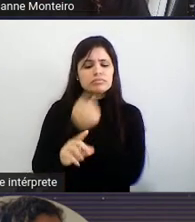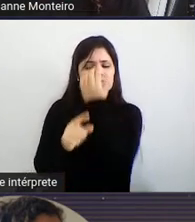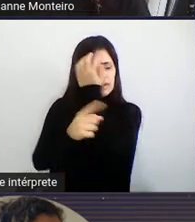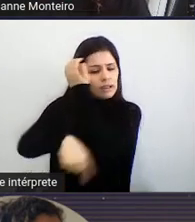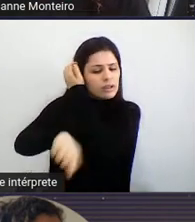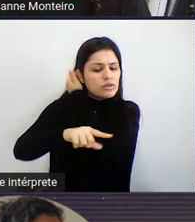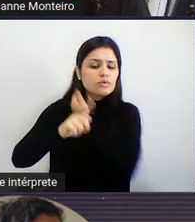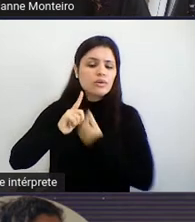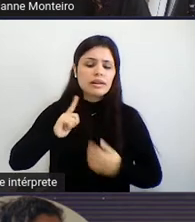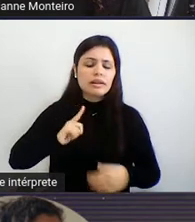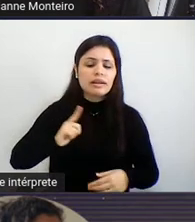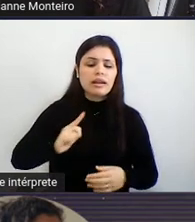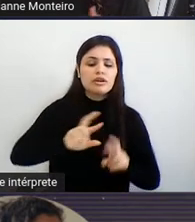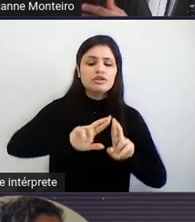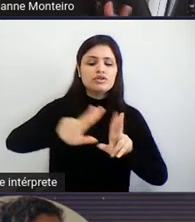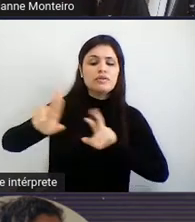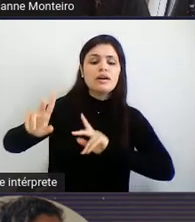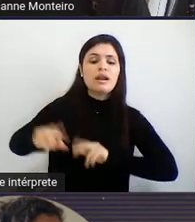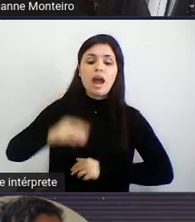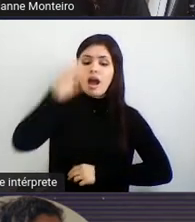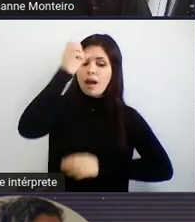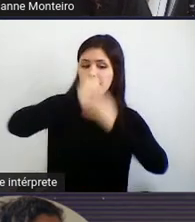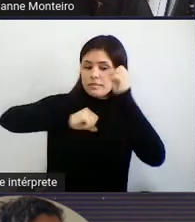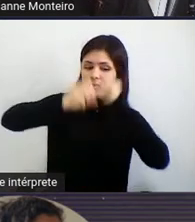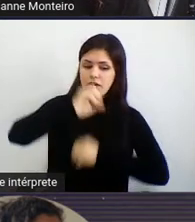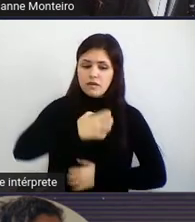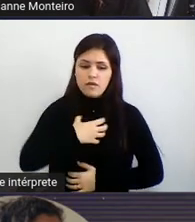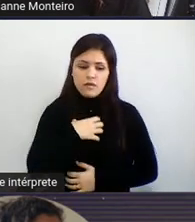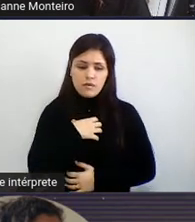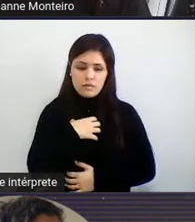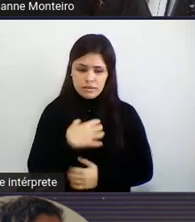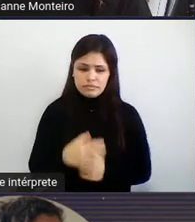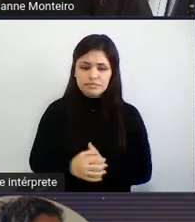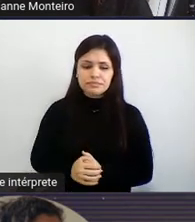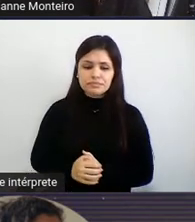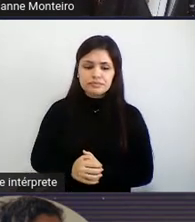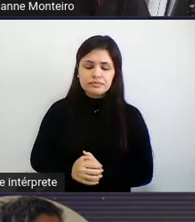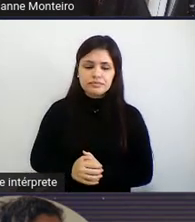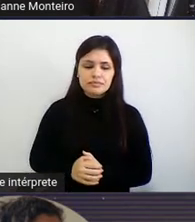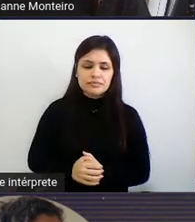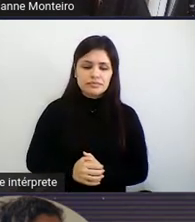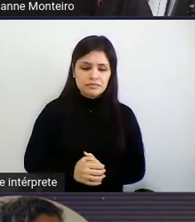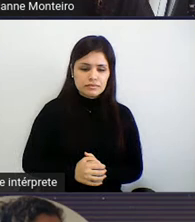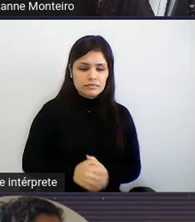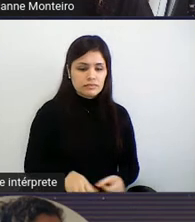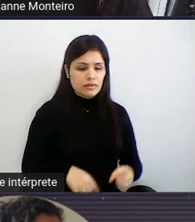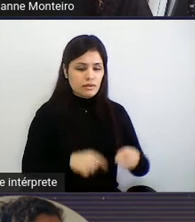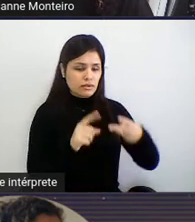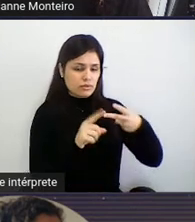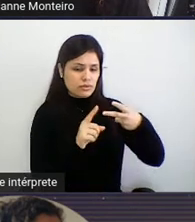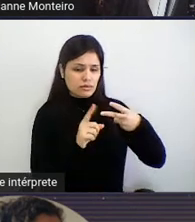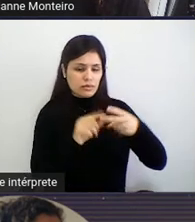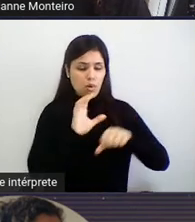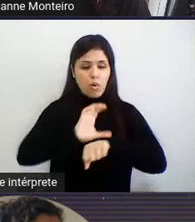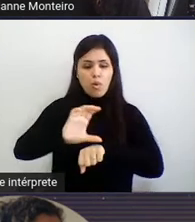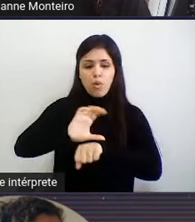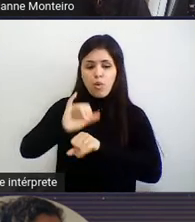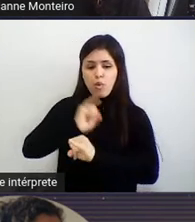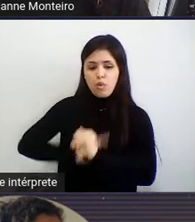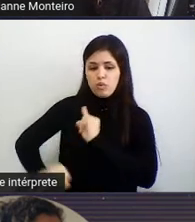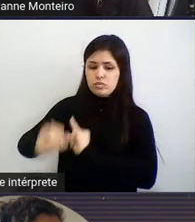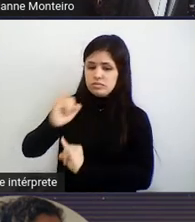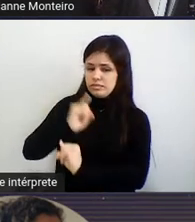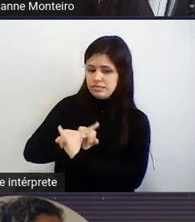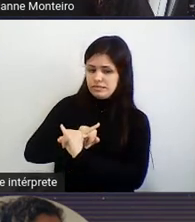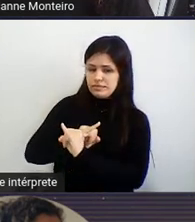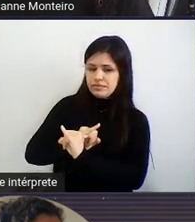aprendizados e diferentes exposições a tecnologias que vão ser fundamentais. Um segundo ponto são cursos online. Eu comentei o do Coursera, de